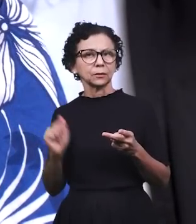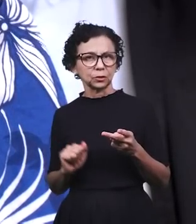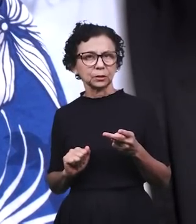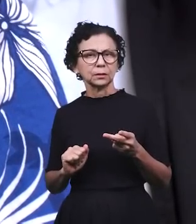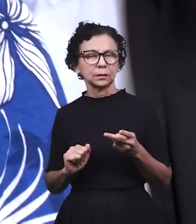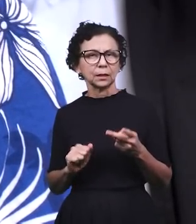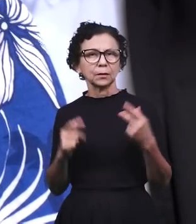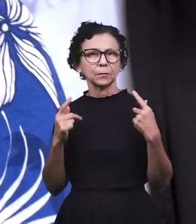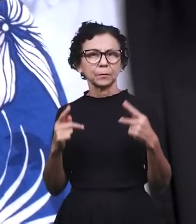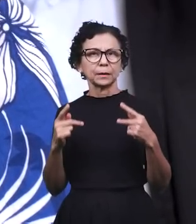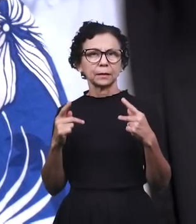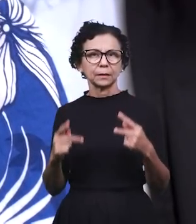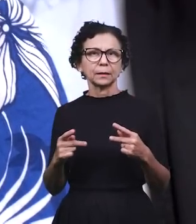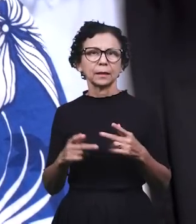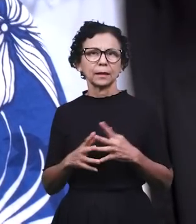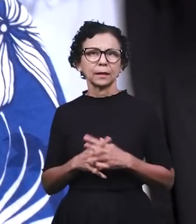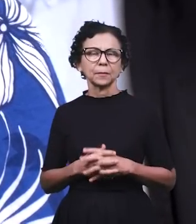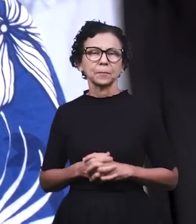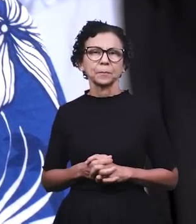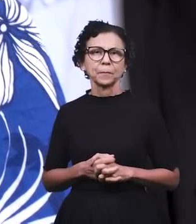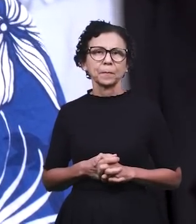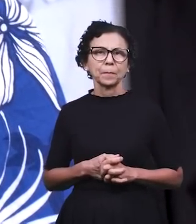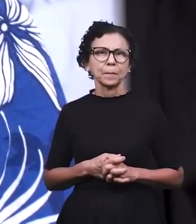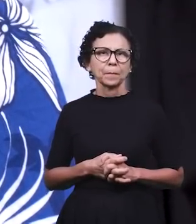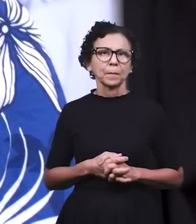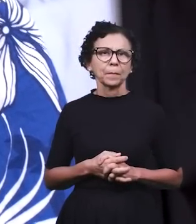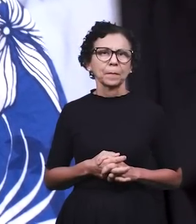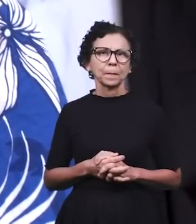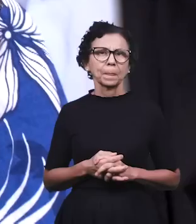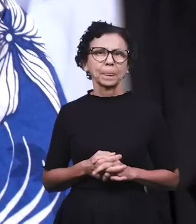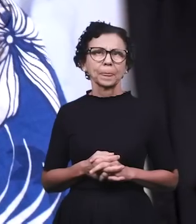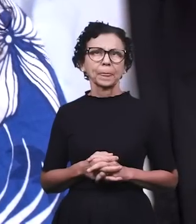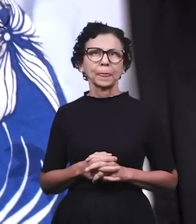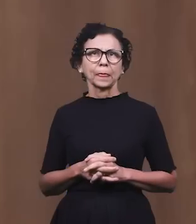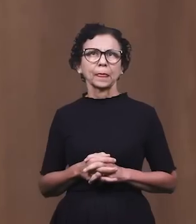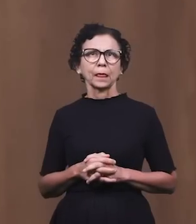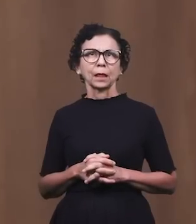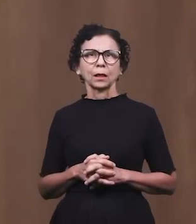só poderá trazer com a ausência do pastor na igreja?